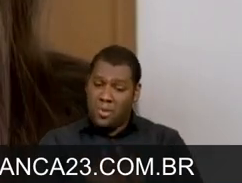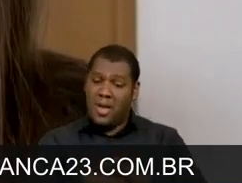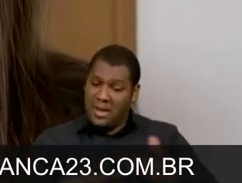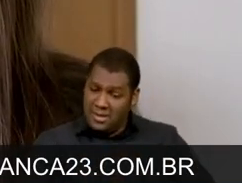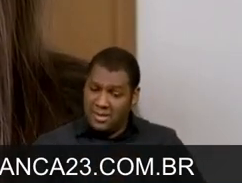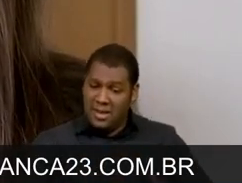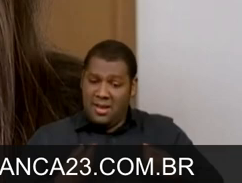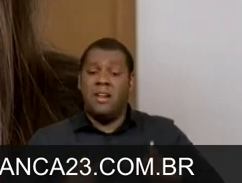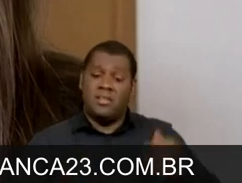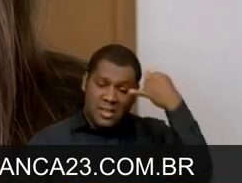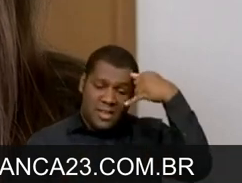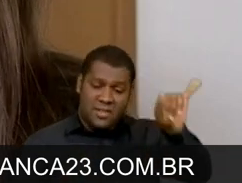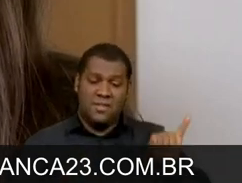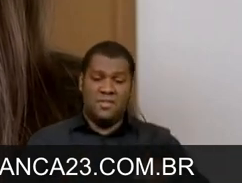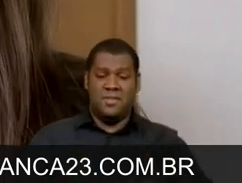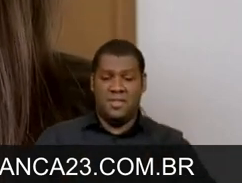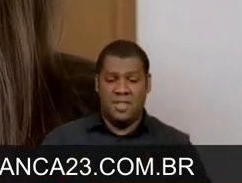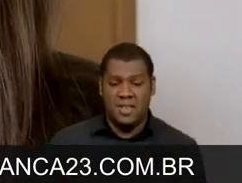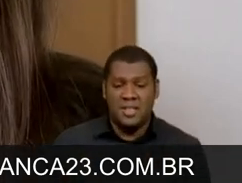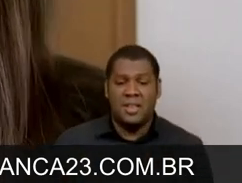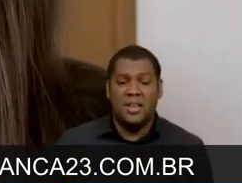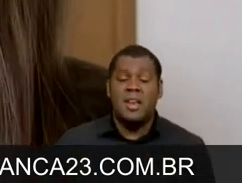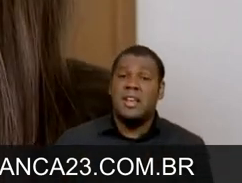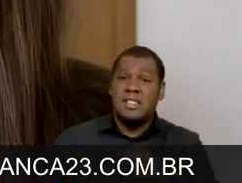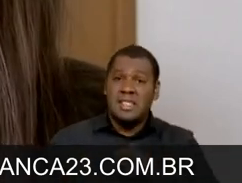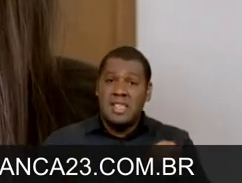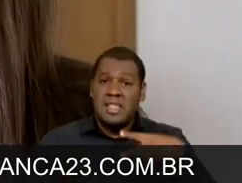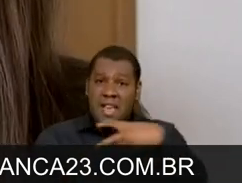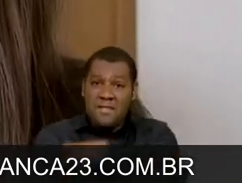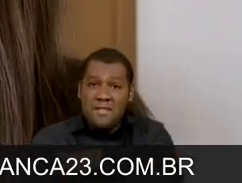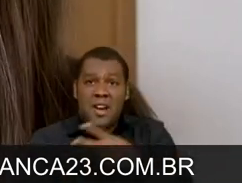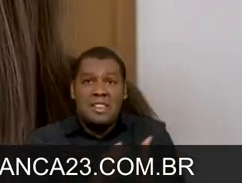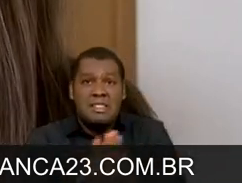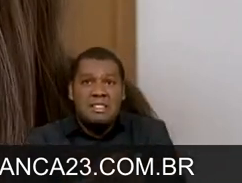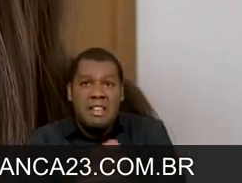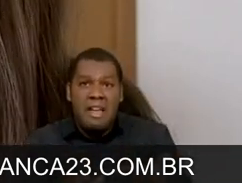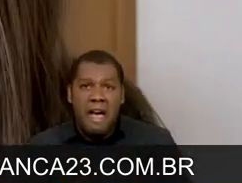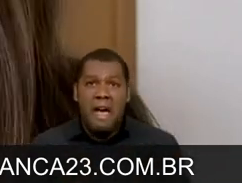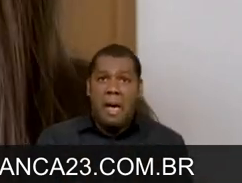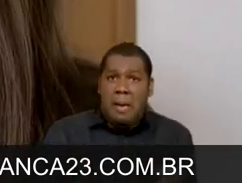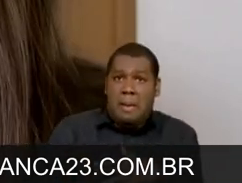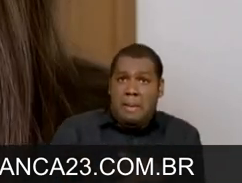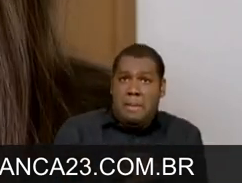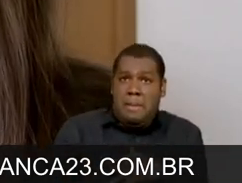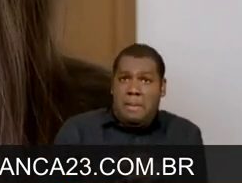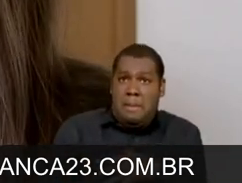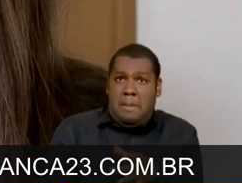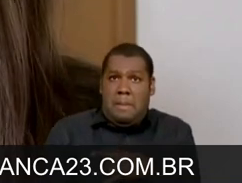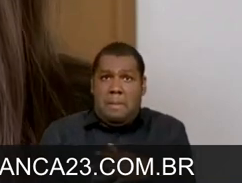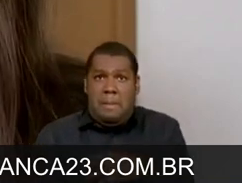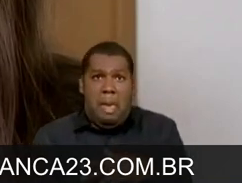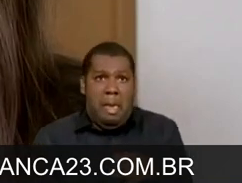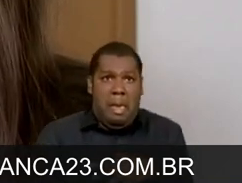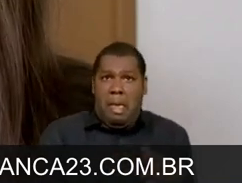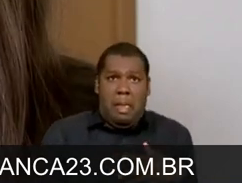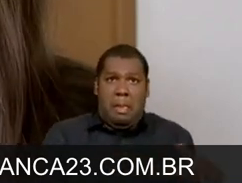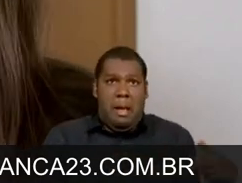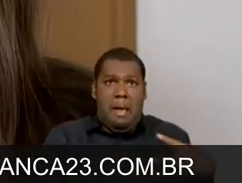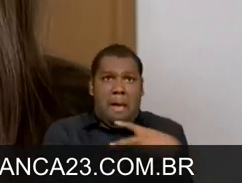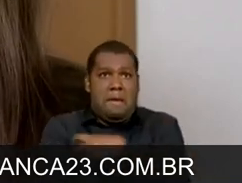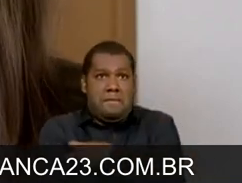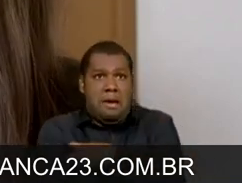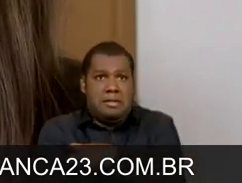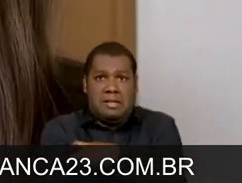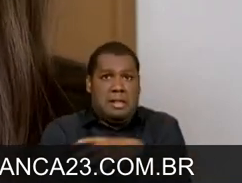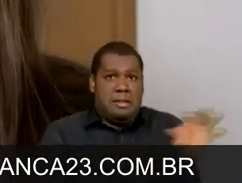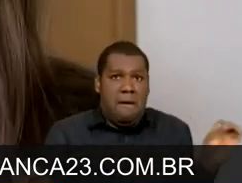coisa aconteça do que ficar angustiada com medo de tomar a vacina. Porque, de qualquer jeito, se